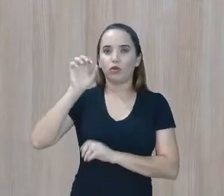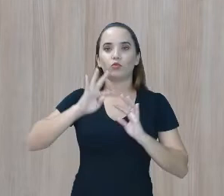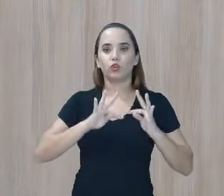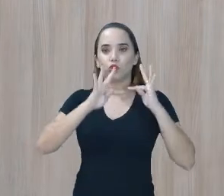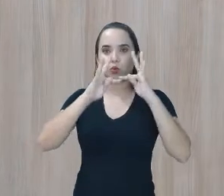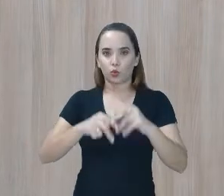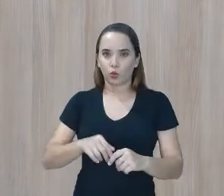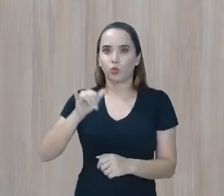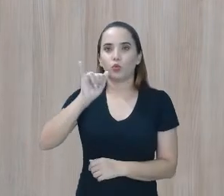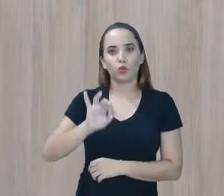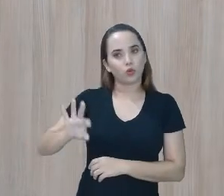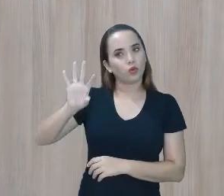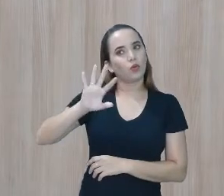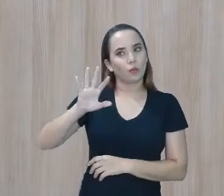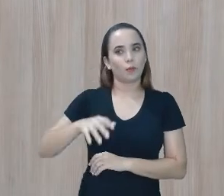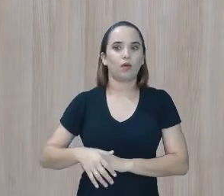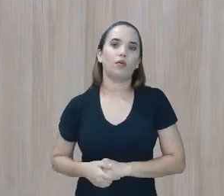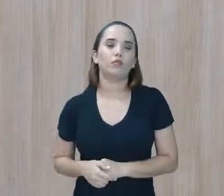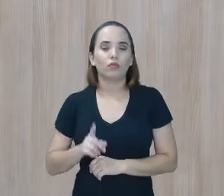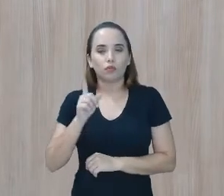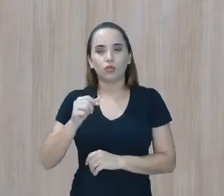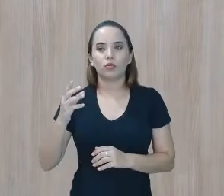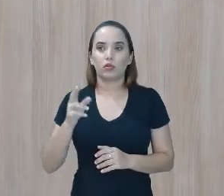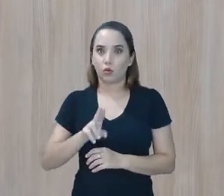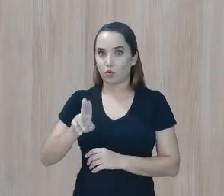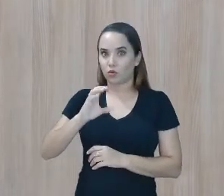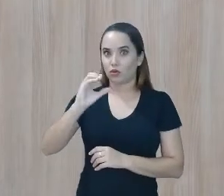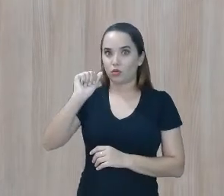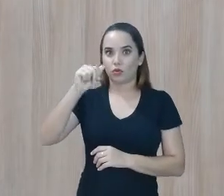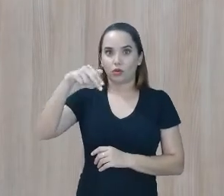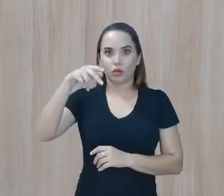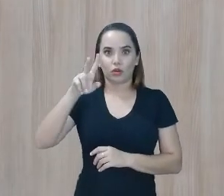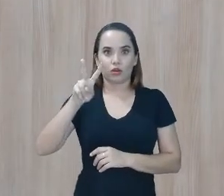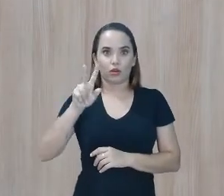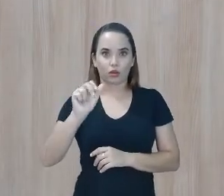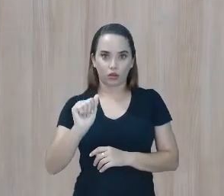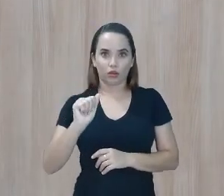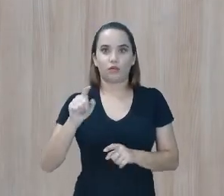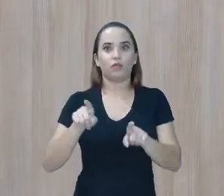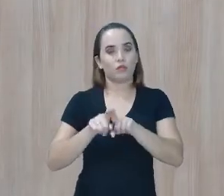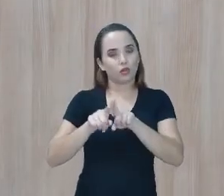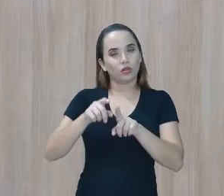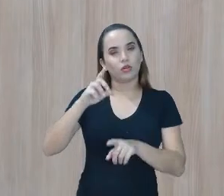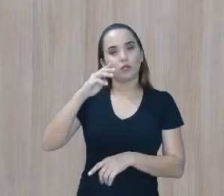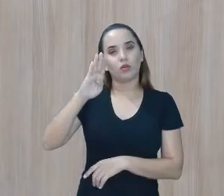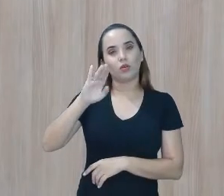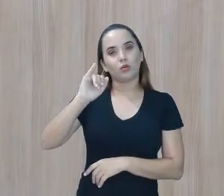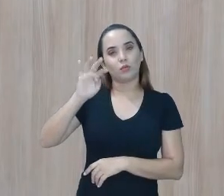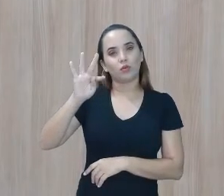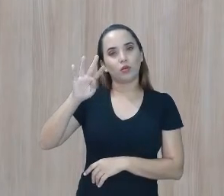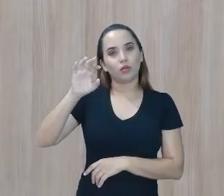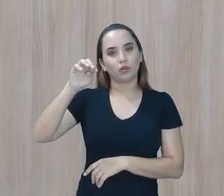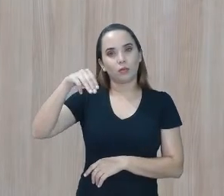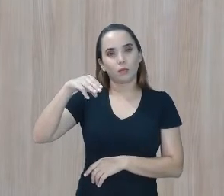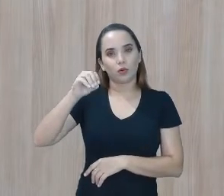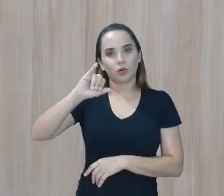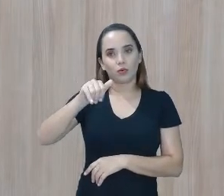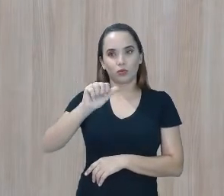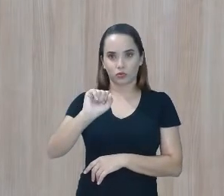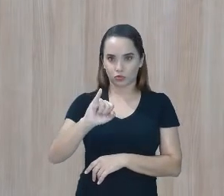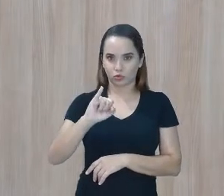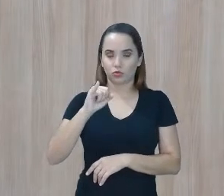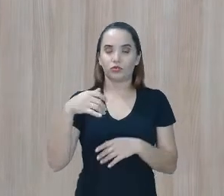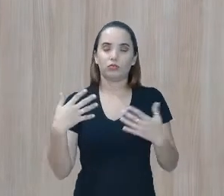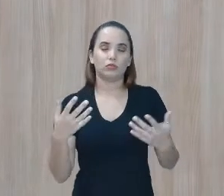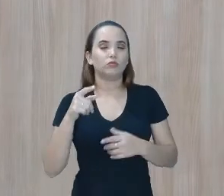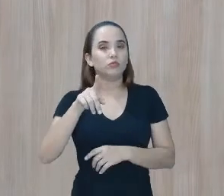as animações que eu utilizei nessa aula são feitas no Canva e o avatar do Bitmoji, tá bom? E lembrando que a nossa aula digital,